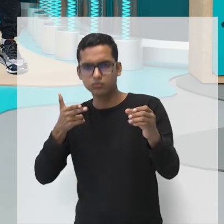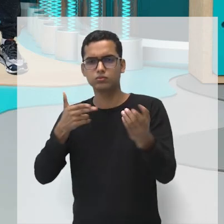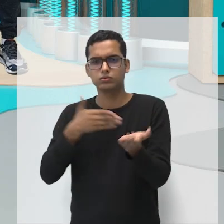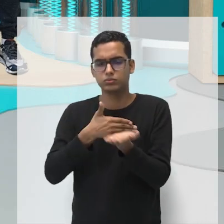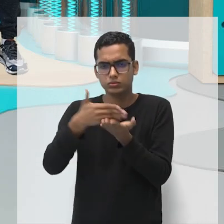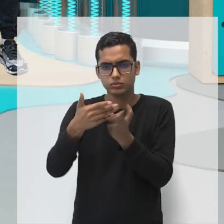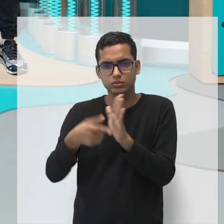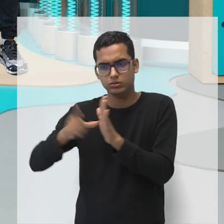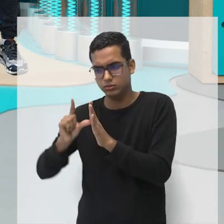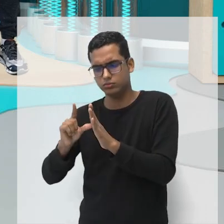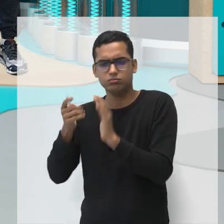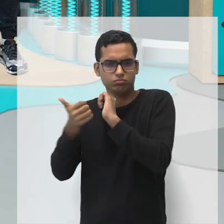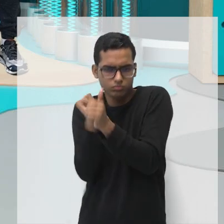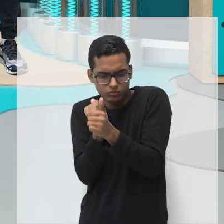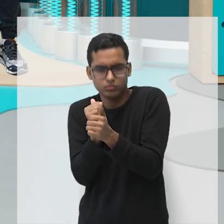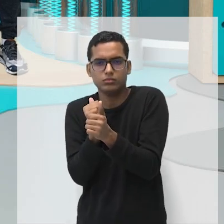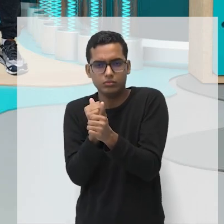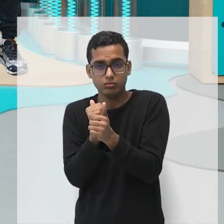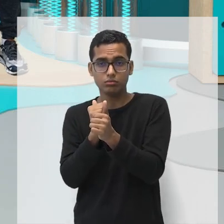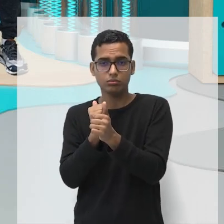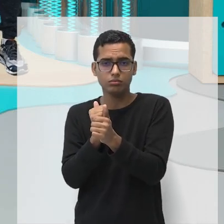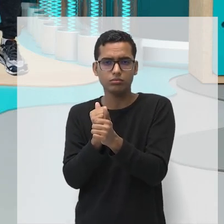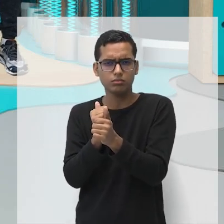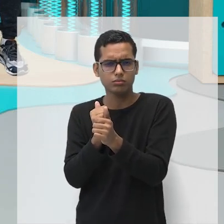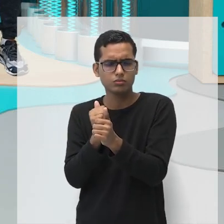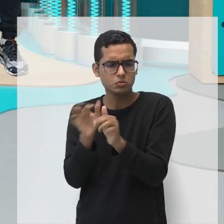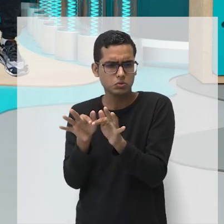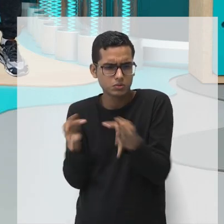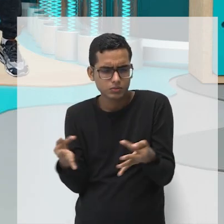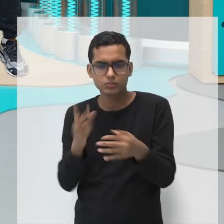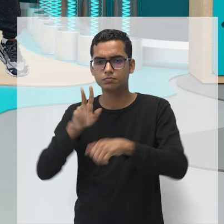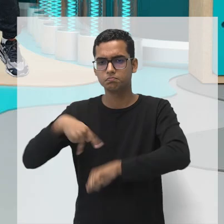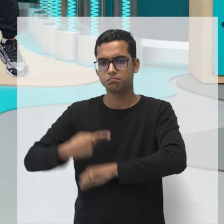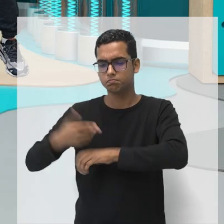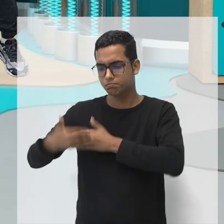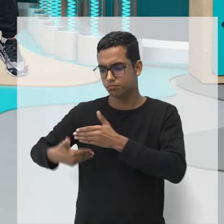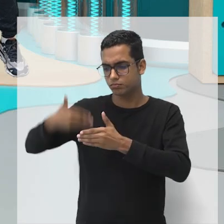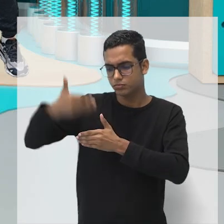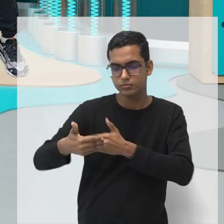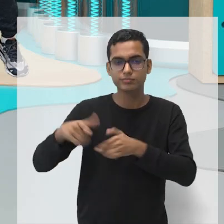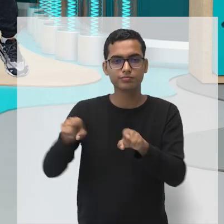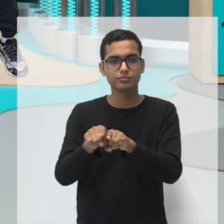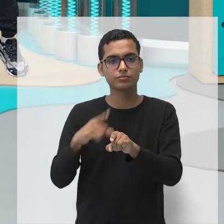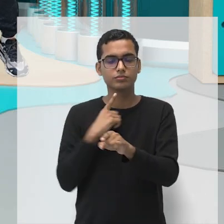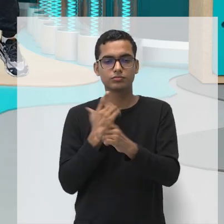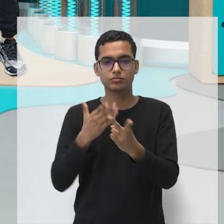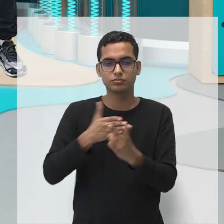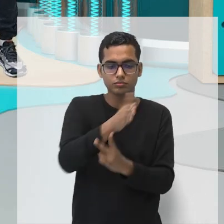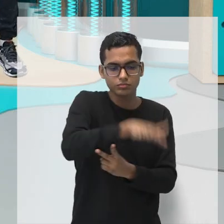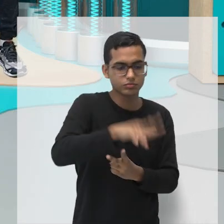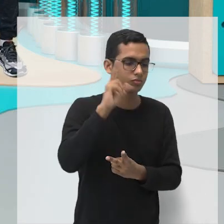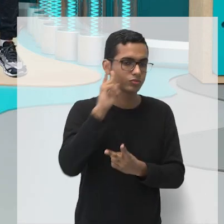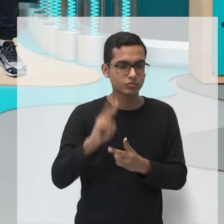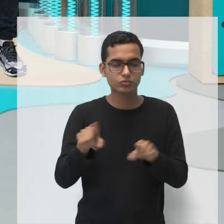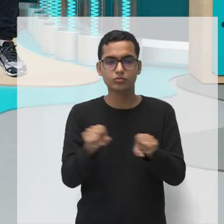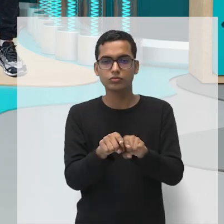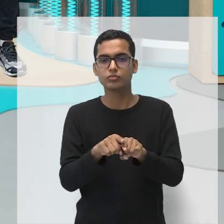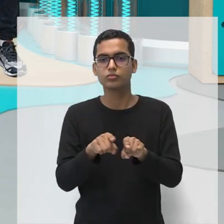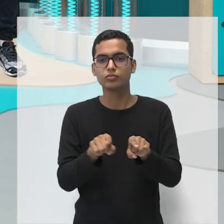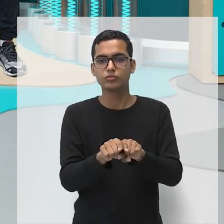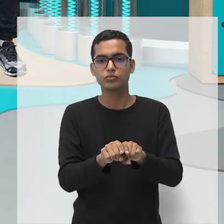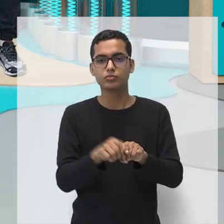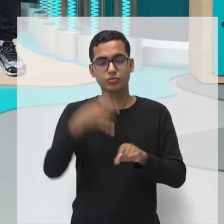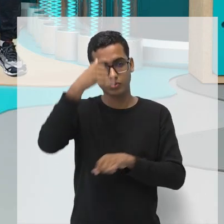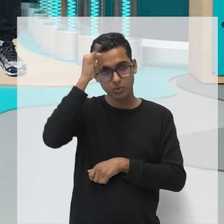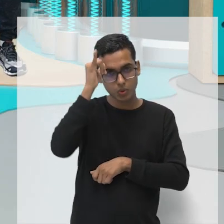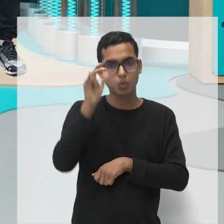como um desporto, né? Ele foi só um pequeno passo, mas ele tem ali essa outra vertente histórica que diz que ele surgiu nesse